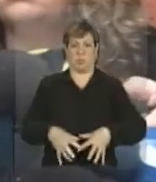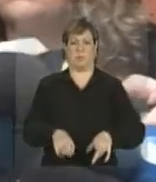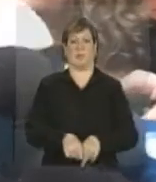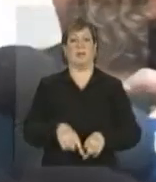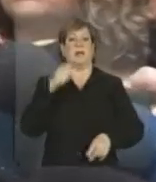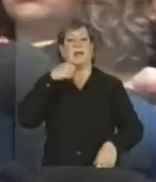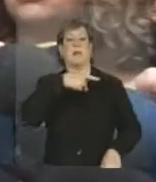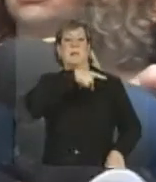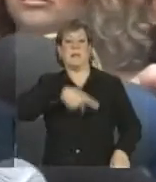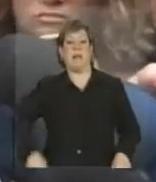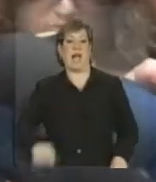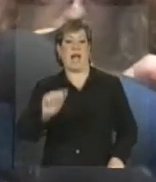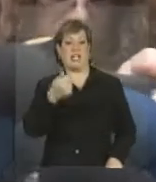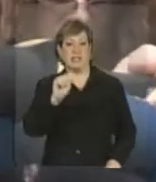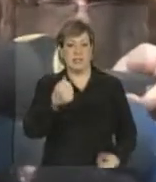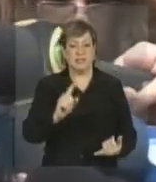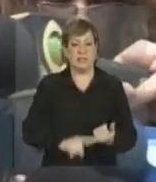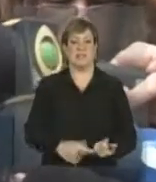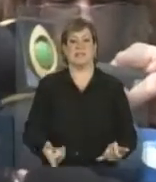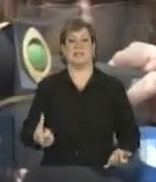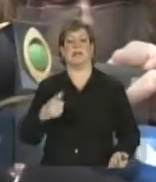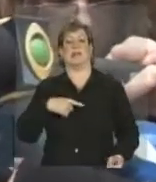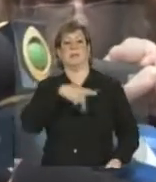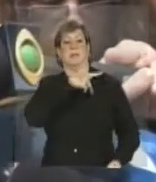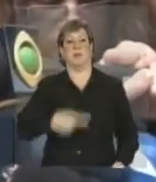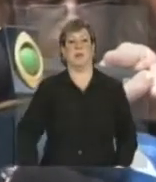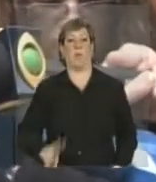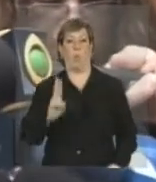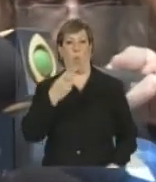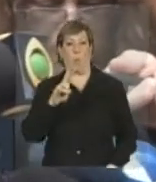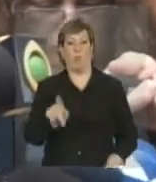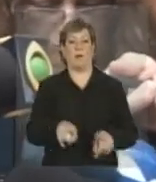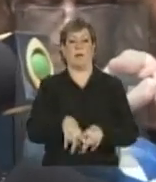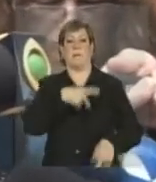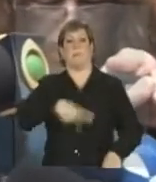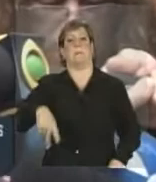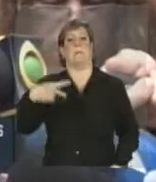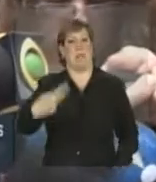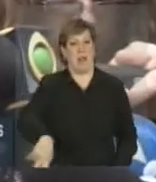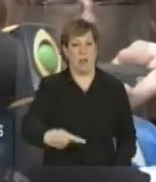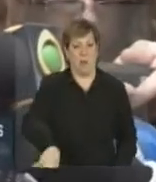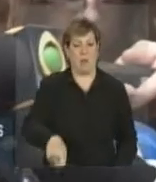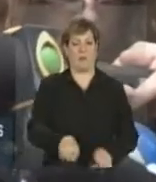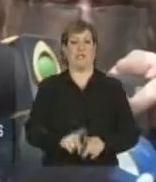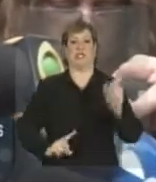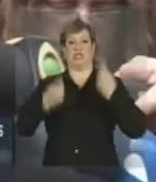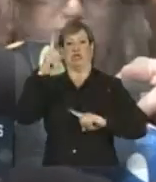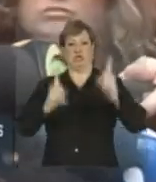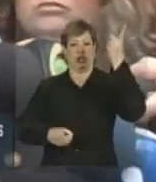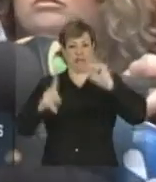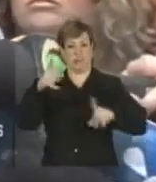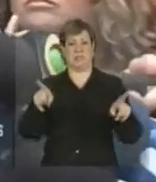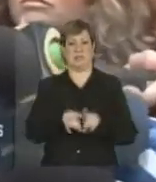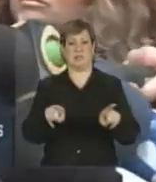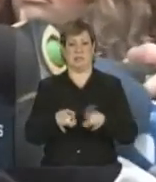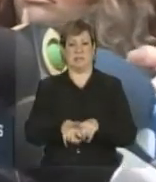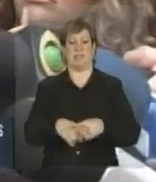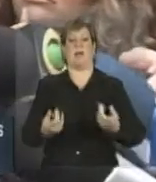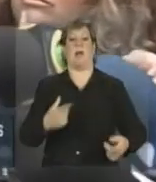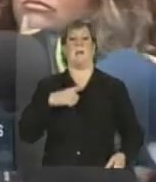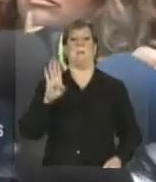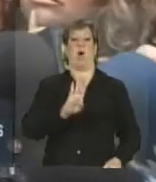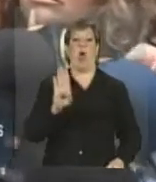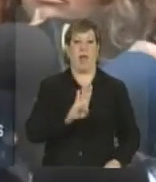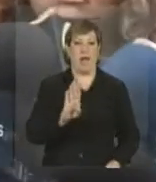Cristina Kirchner, o presidente Mujica do Uruguai, presidente Lugo do Paraguai, presidente Sebastián Piñera do Chile, subindo Evo Morales da